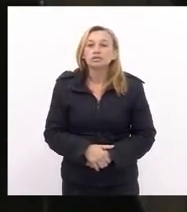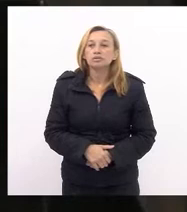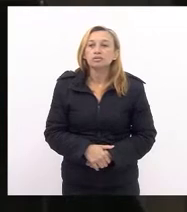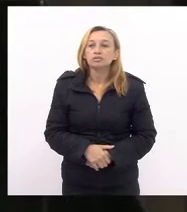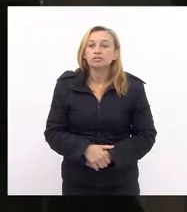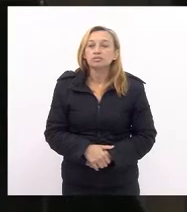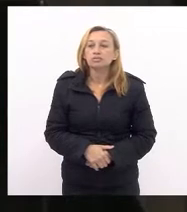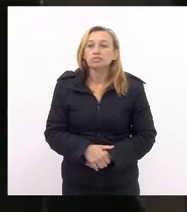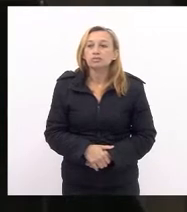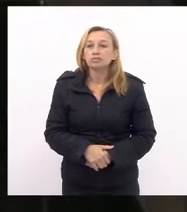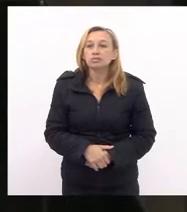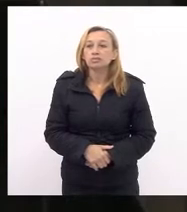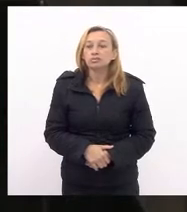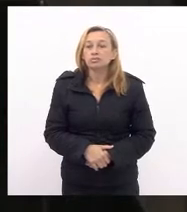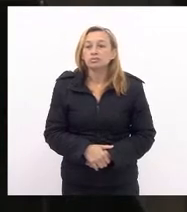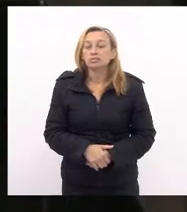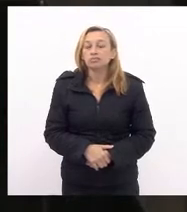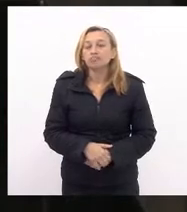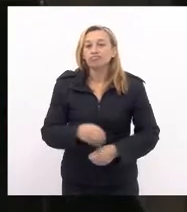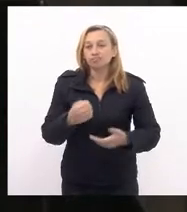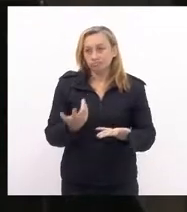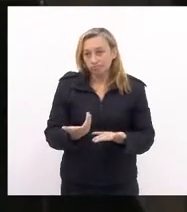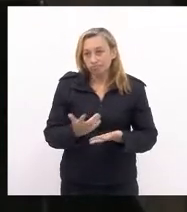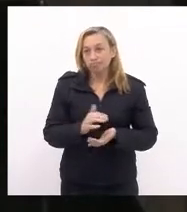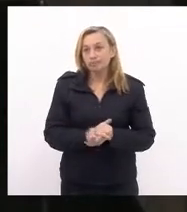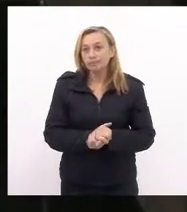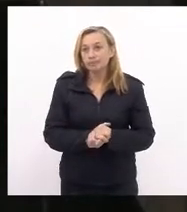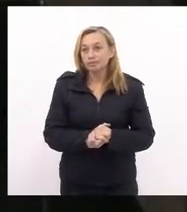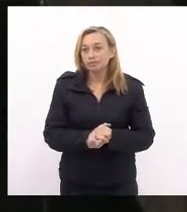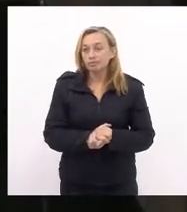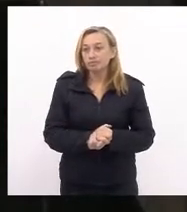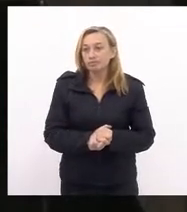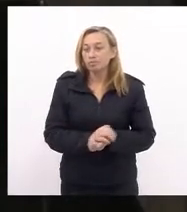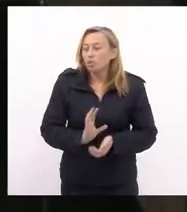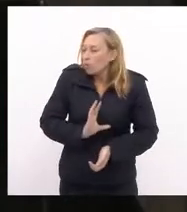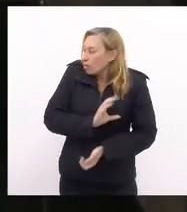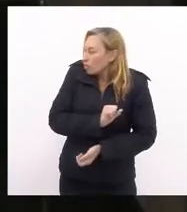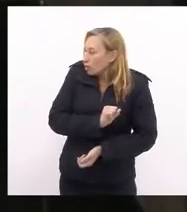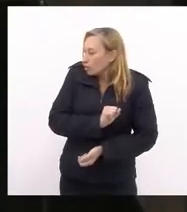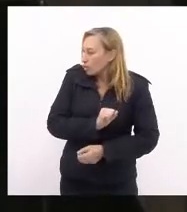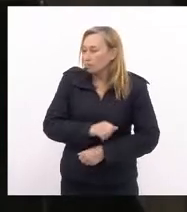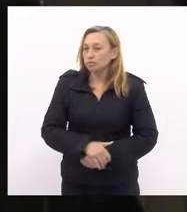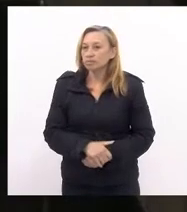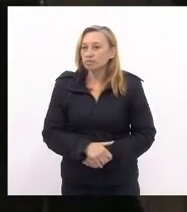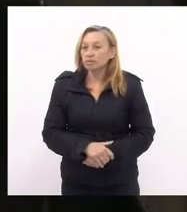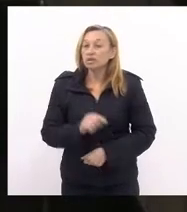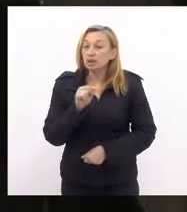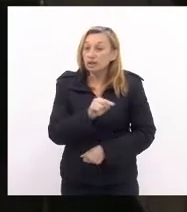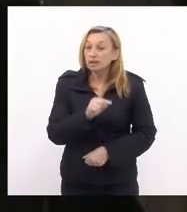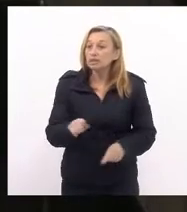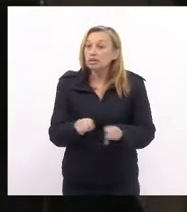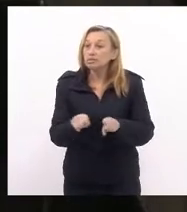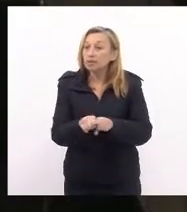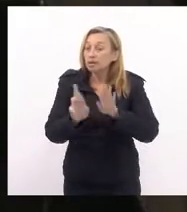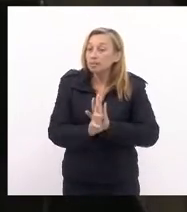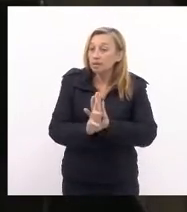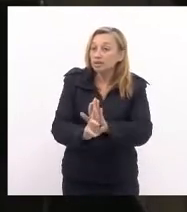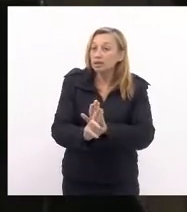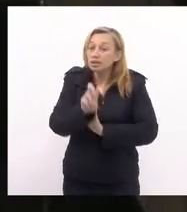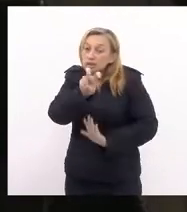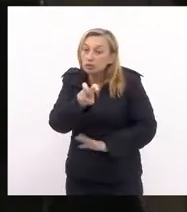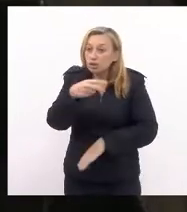E lutamos por uma coisa, o amparo e o amor. E aqui está também representando